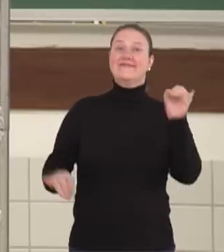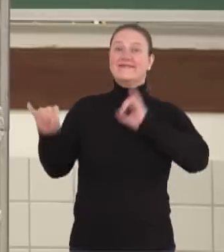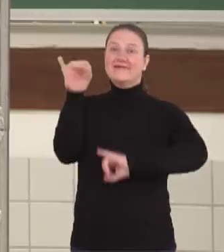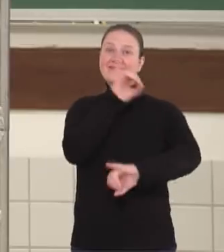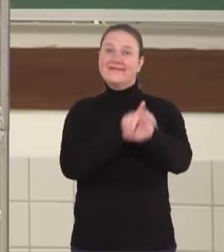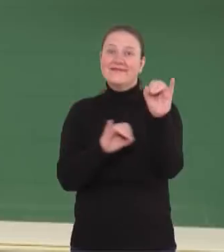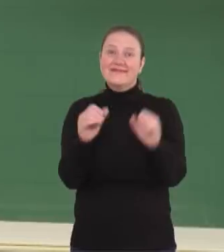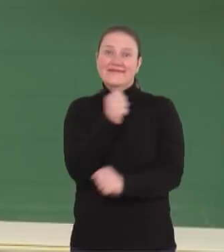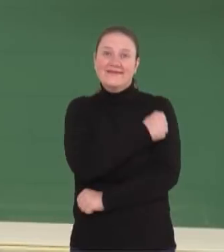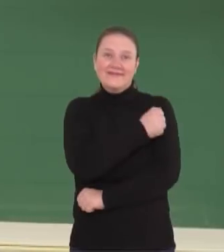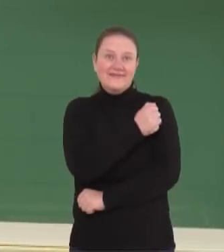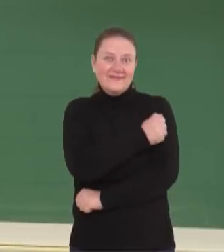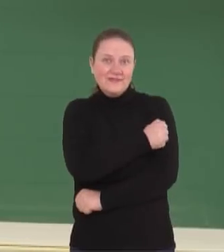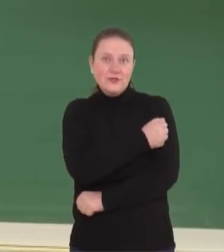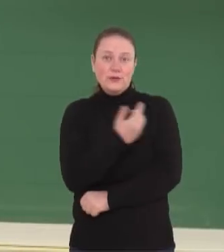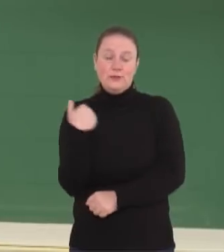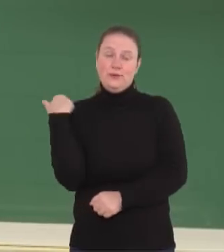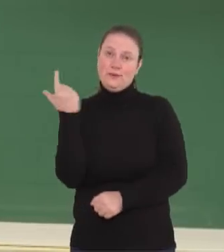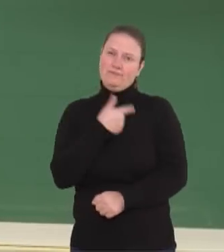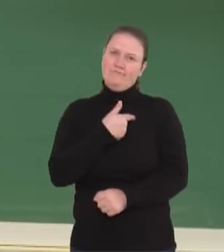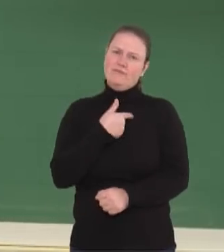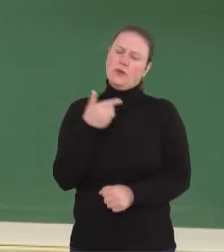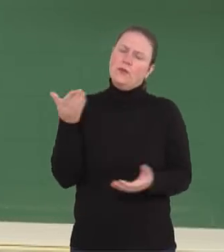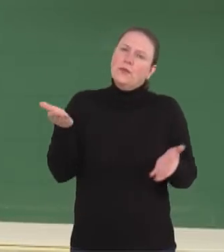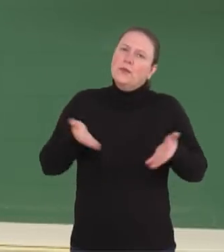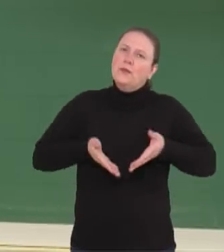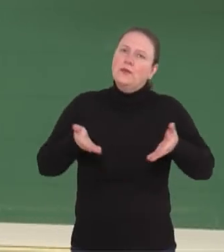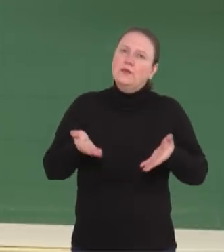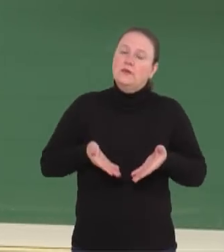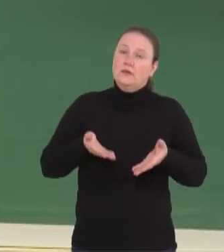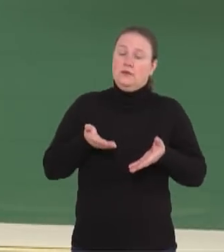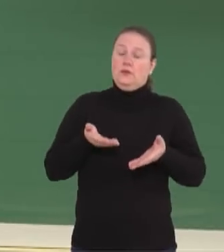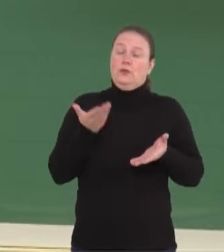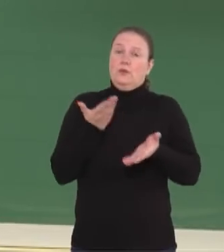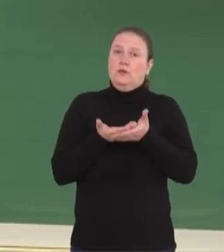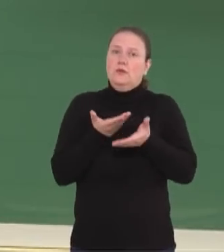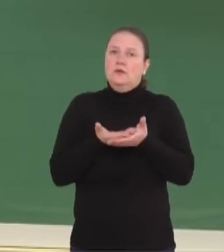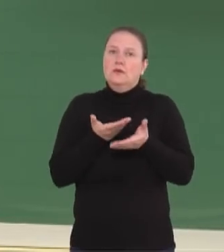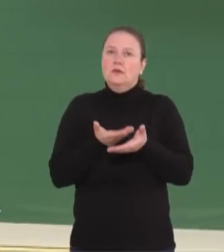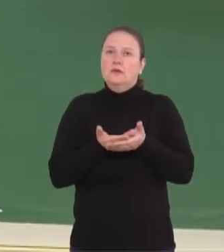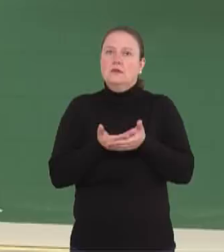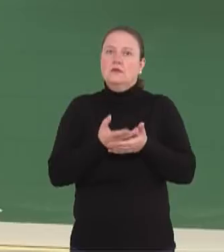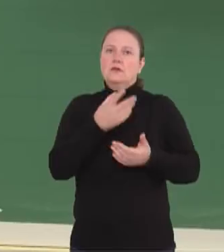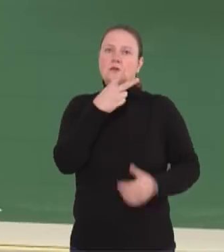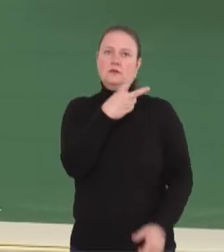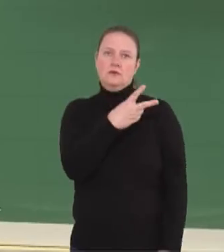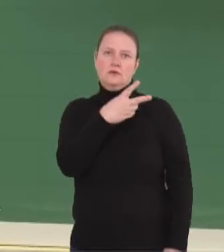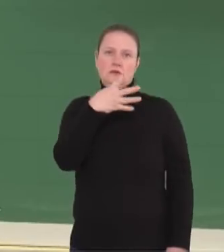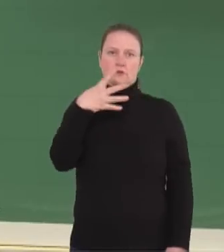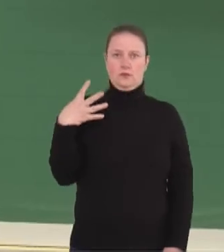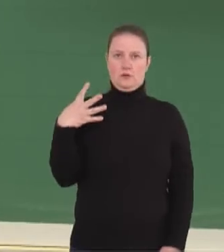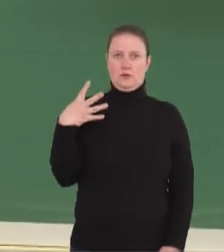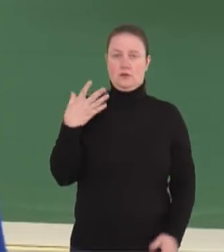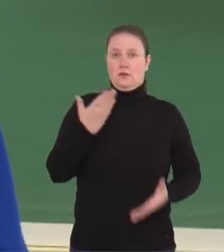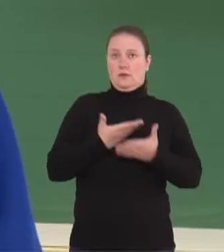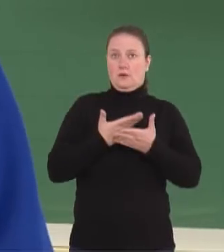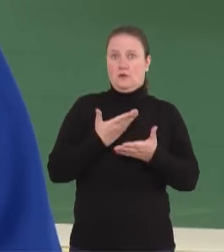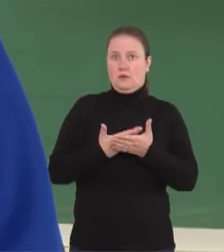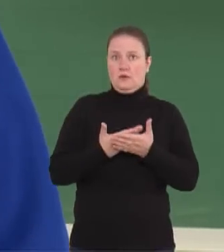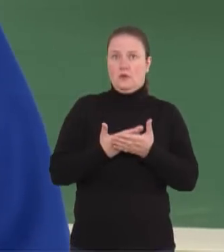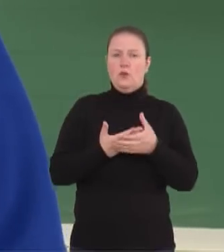Olá, alunos! Estamos aqui para mais uma videoaula. Hoje nós assistiremos a 24ª aula, trabalharemos sobre